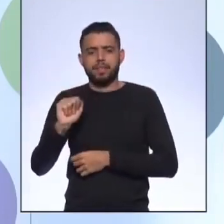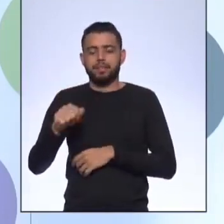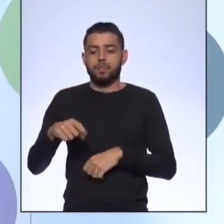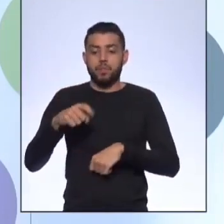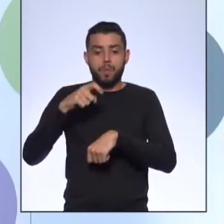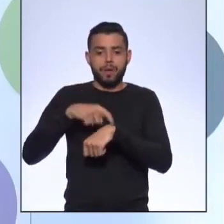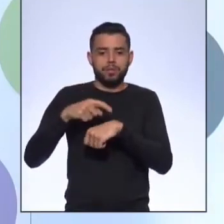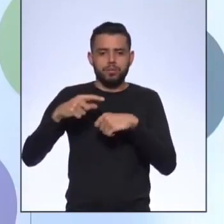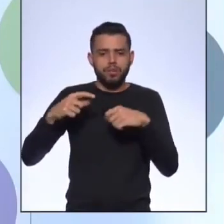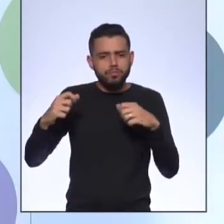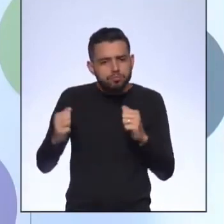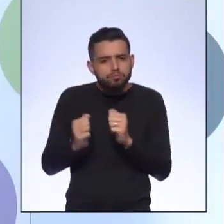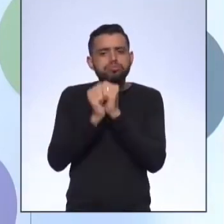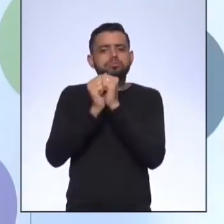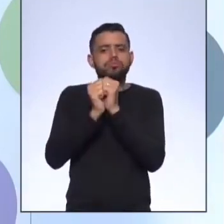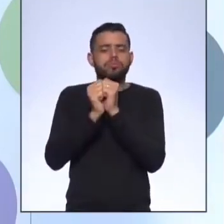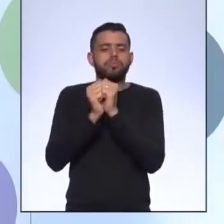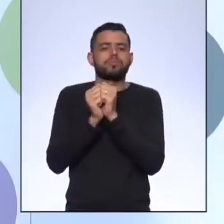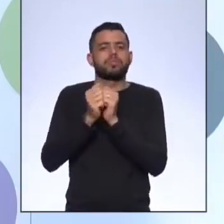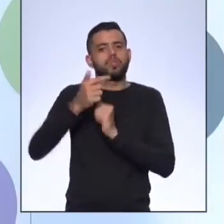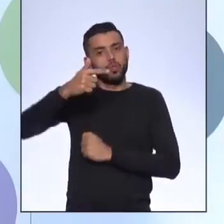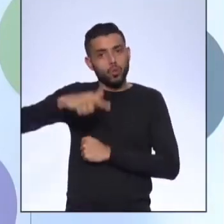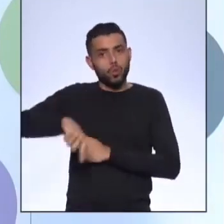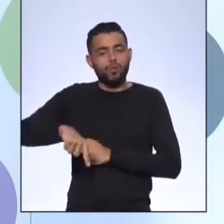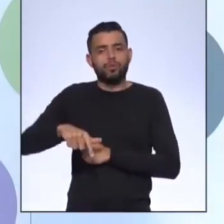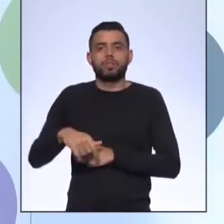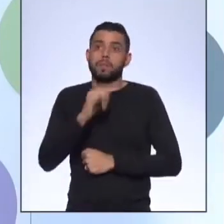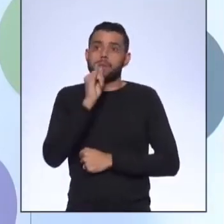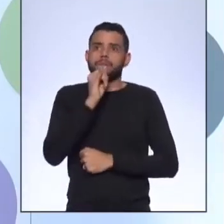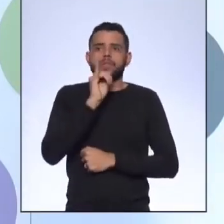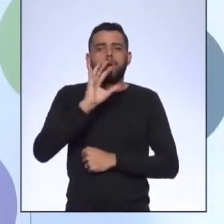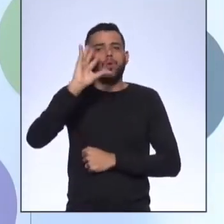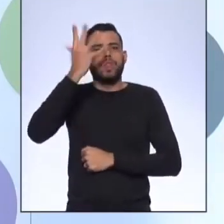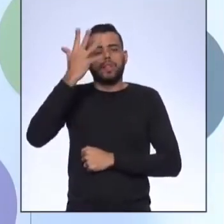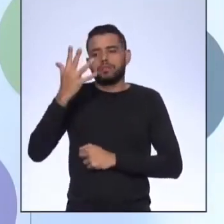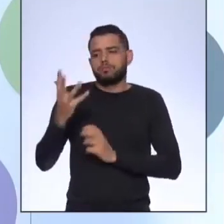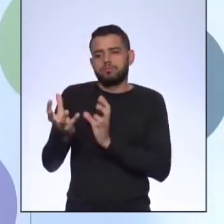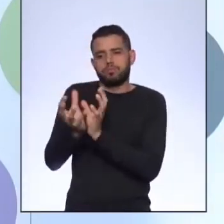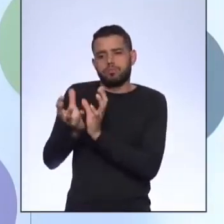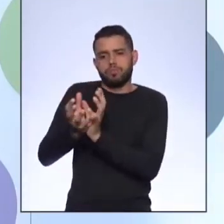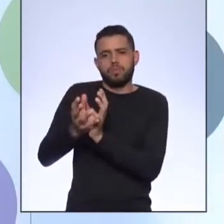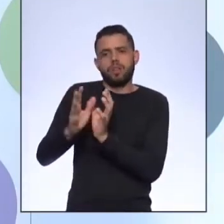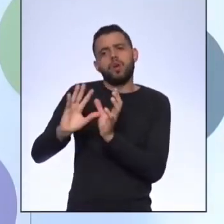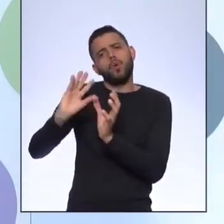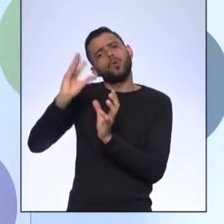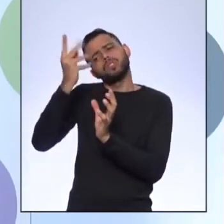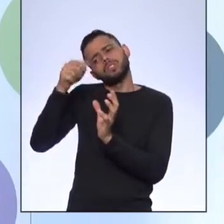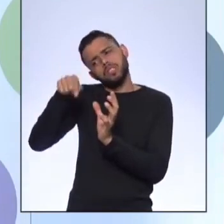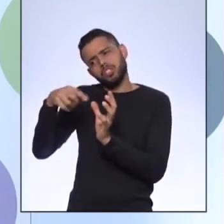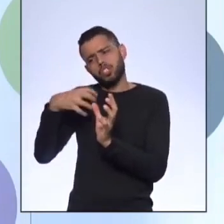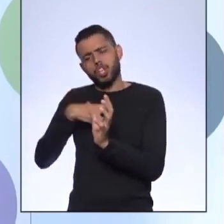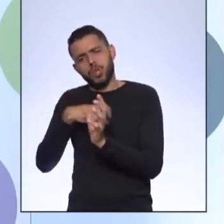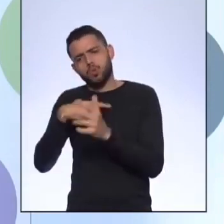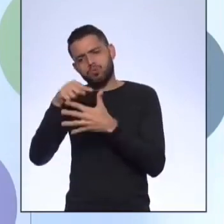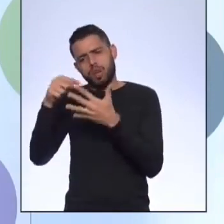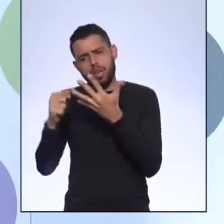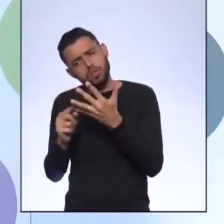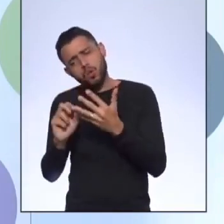fecundação. Então, por isso que acontece de repente, numa geração ser manifestado aquele caráter ou não,